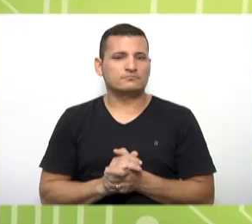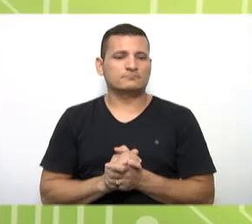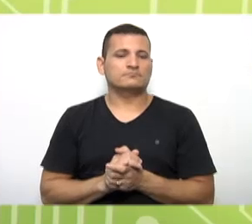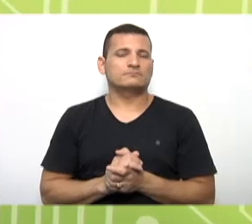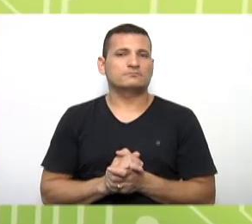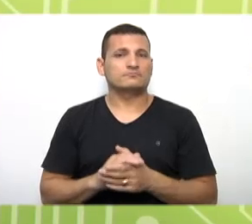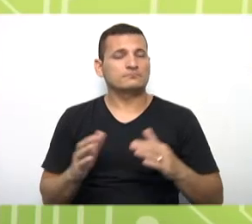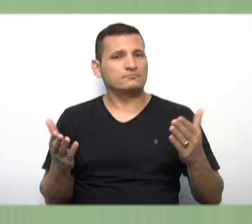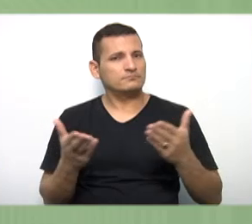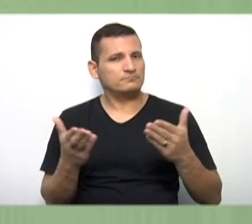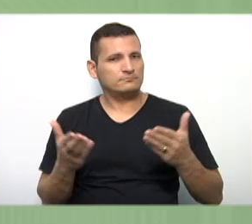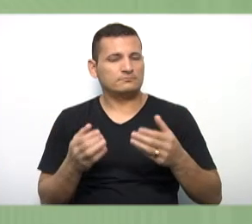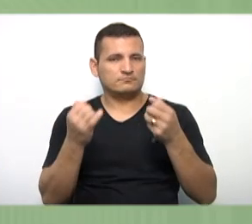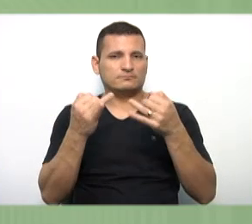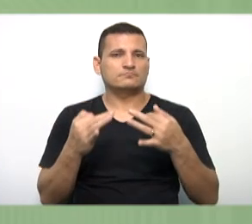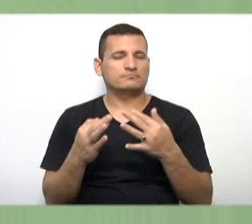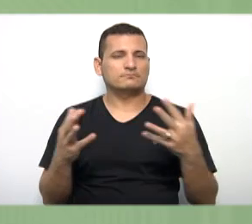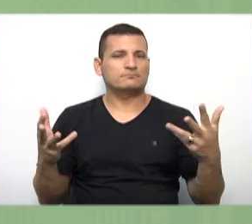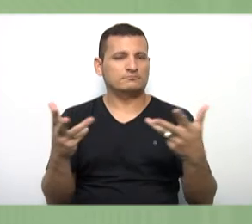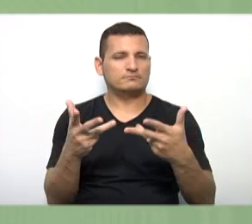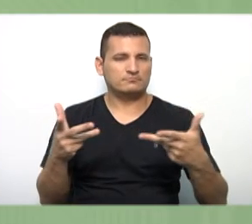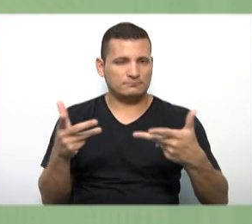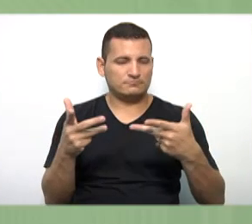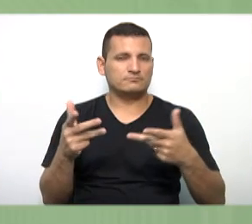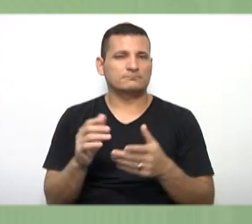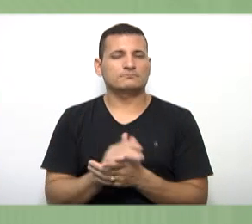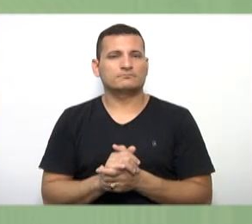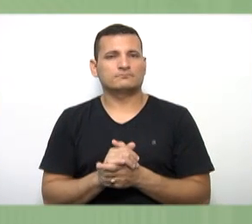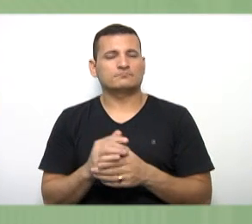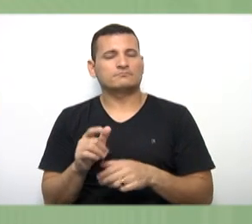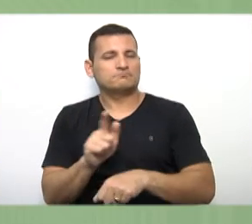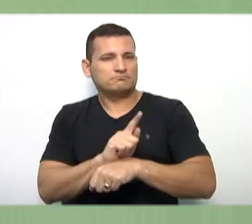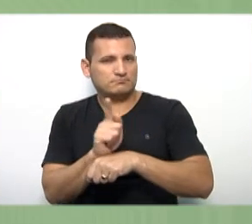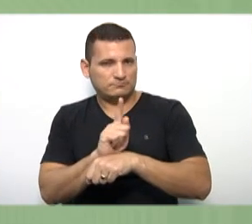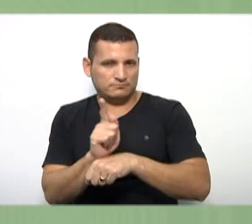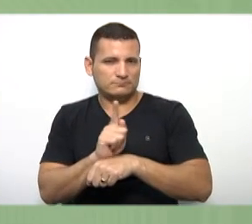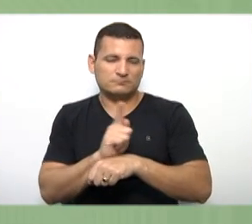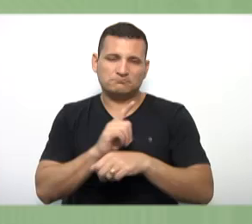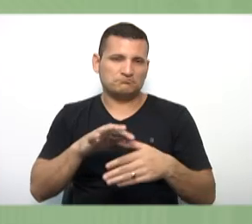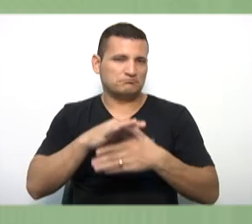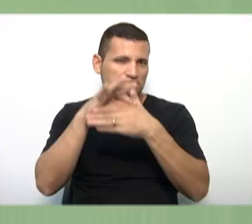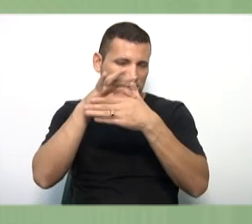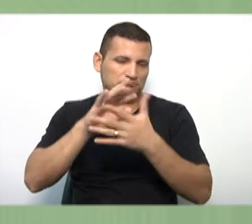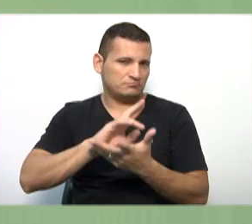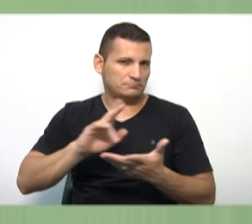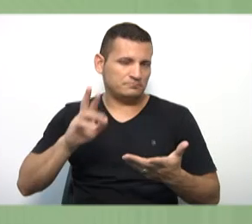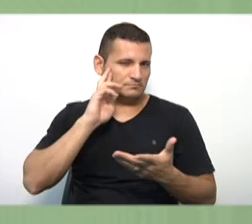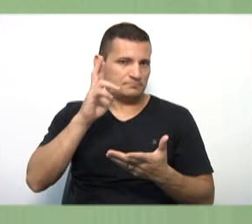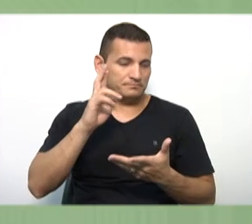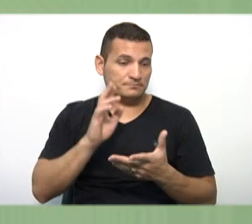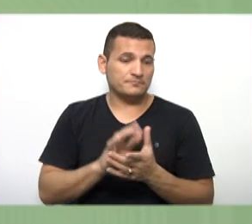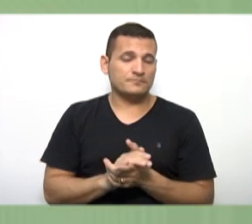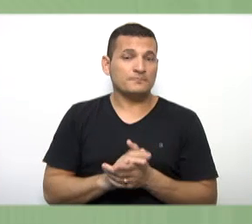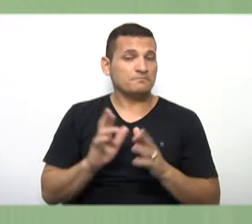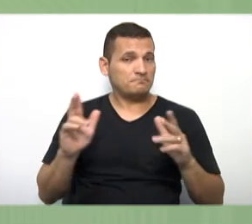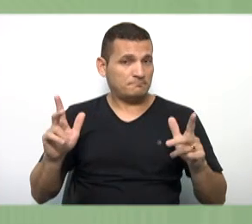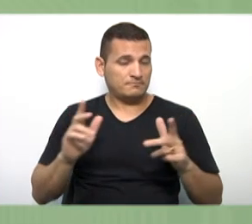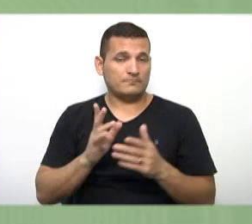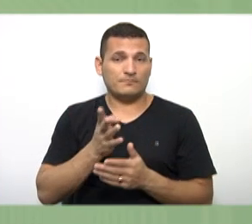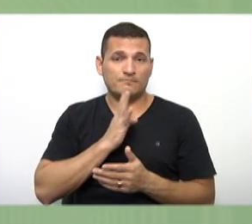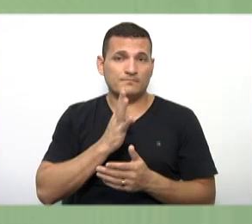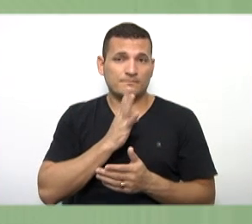a habilidade dos gestores, diferença entre habilidades e conhecimento. O conhecimento, ele